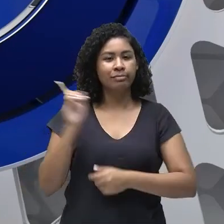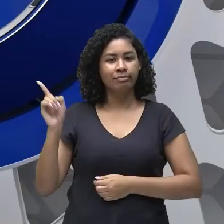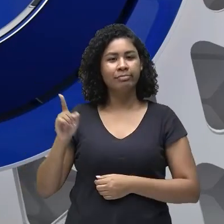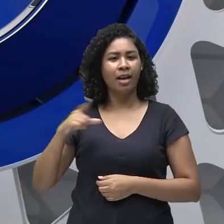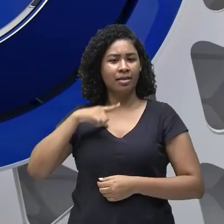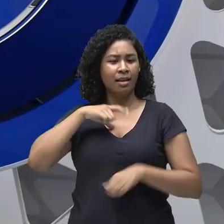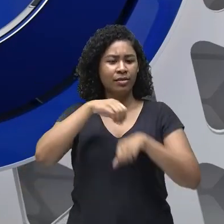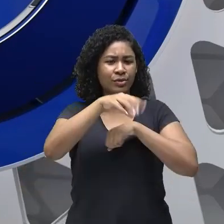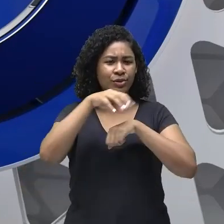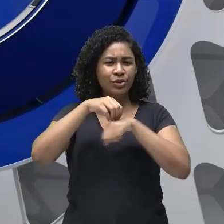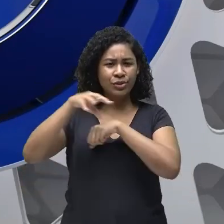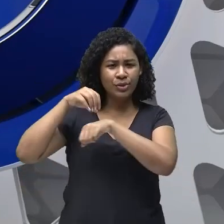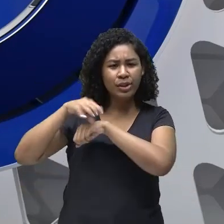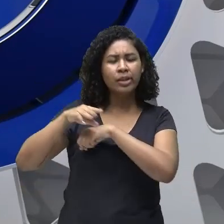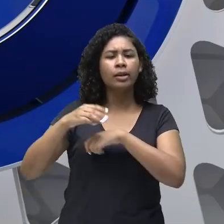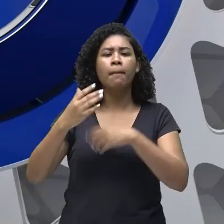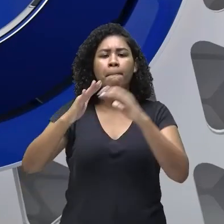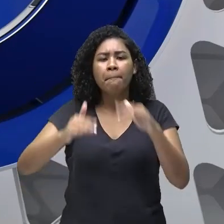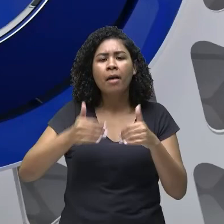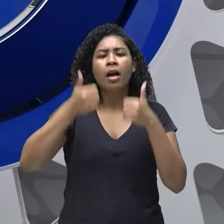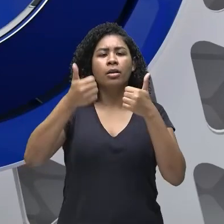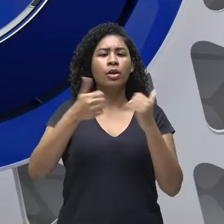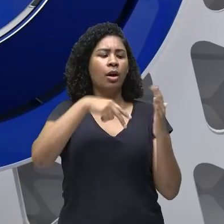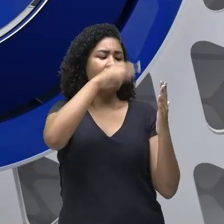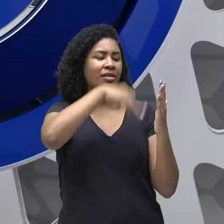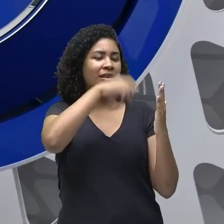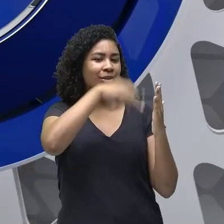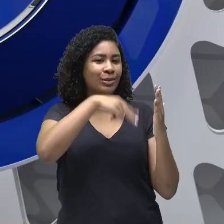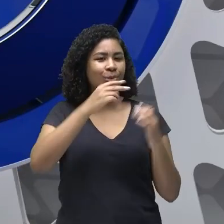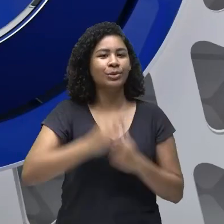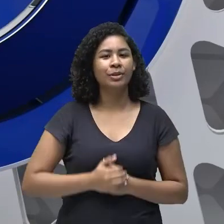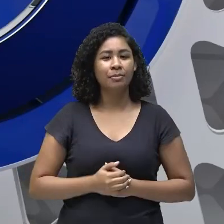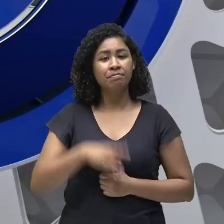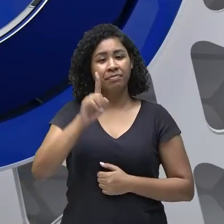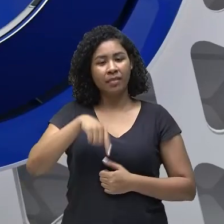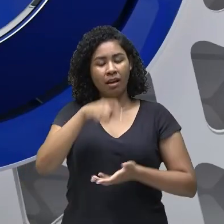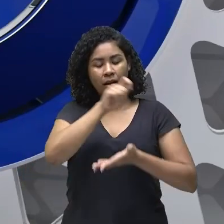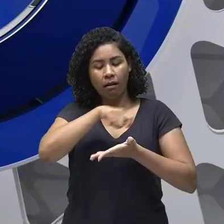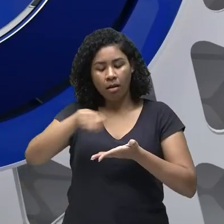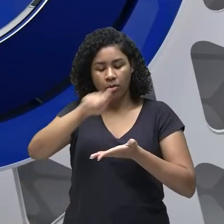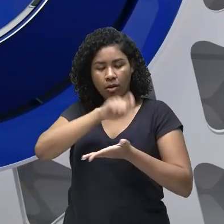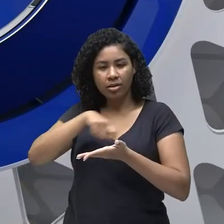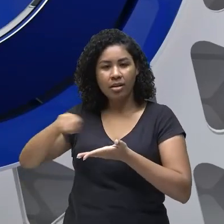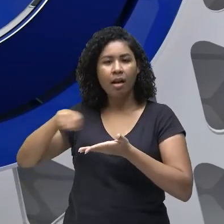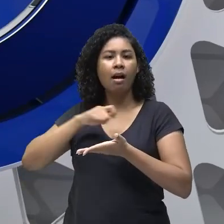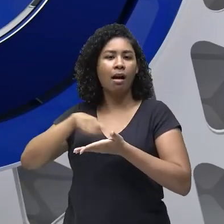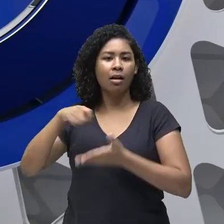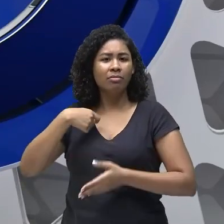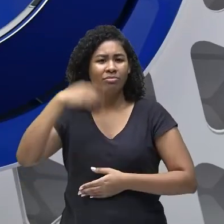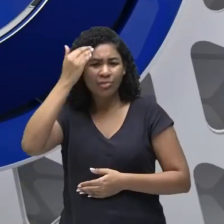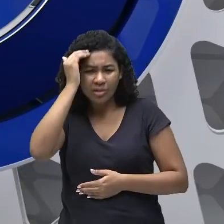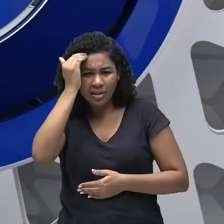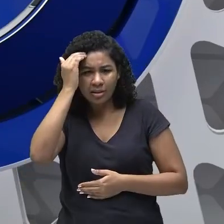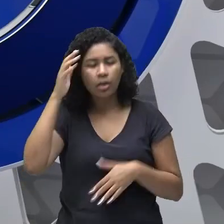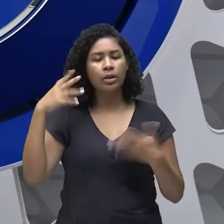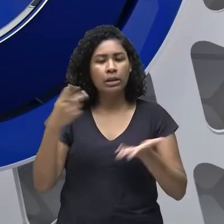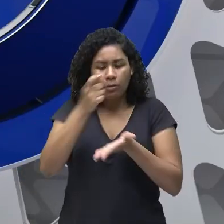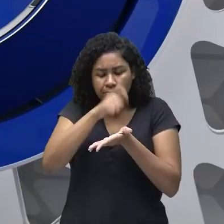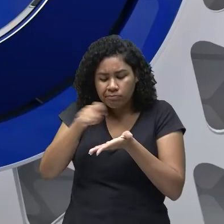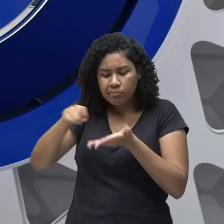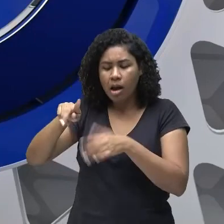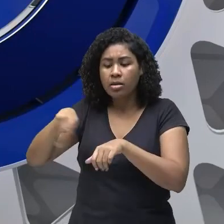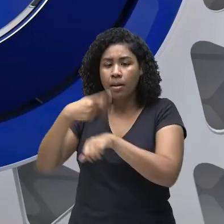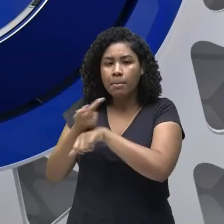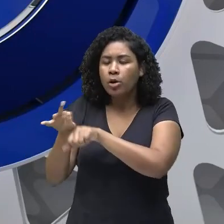a gente pode fazer para melhorar essa leitura para estudo, né? Fazer anotações daquilo que eu não entendi para procurar ali. Depois